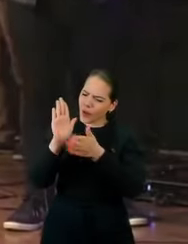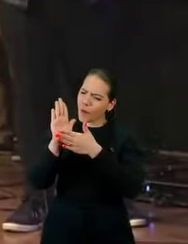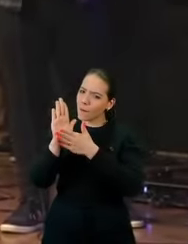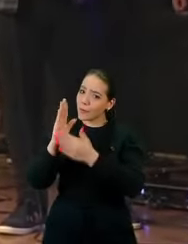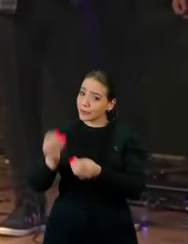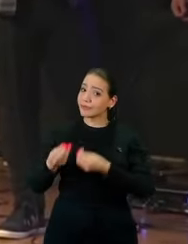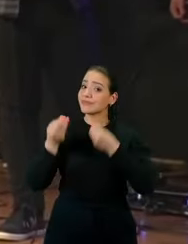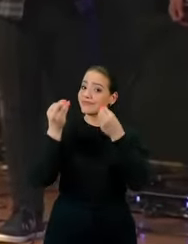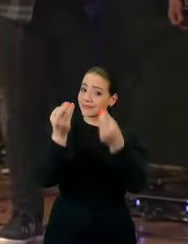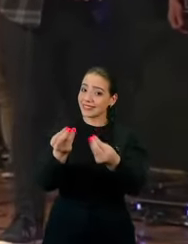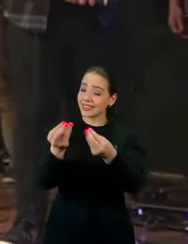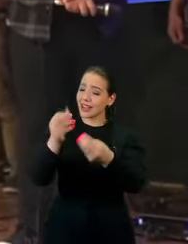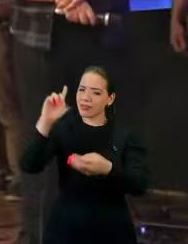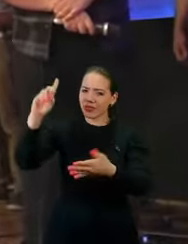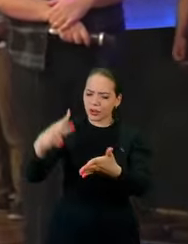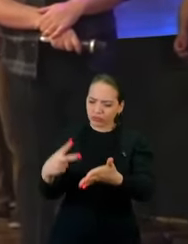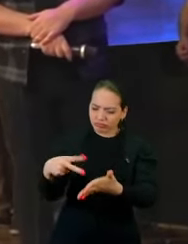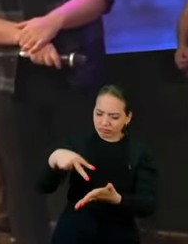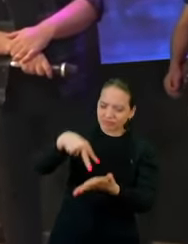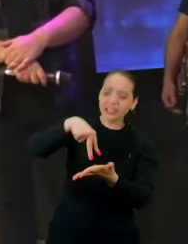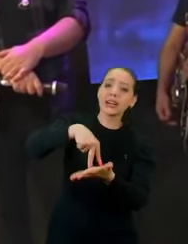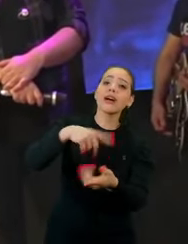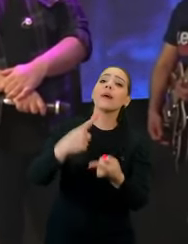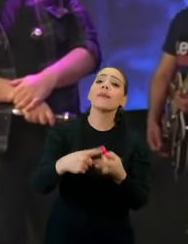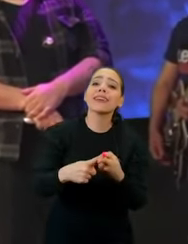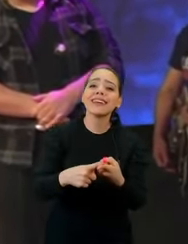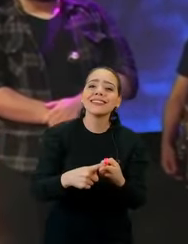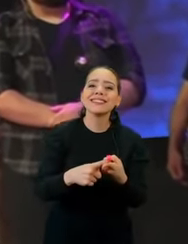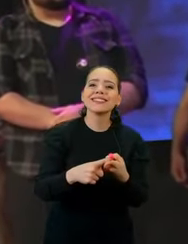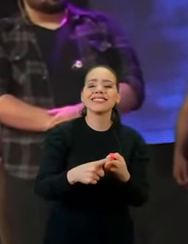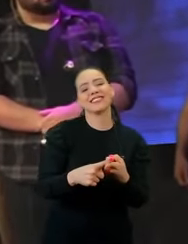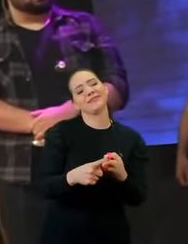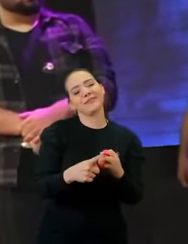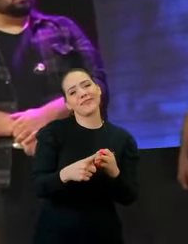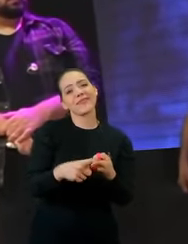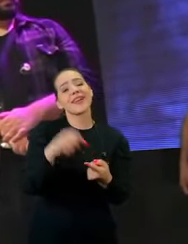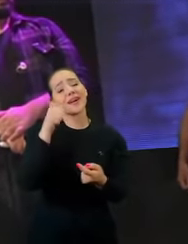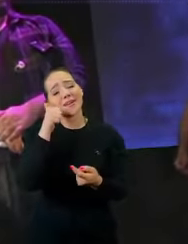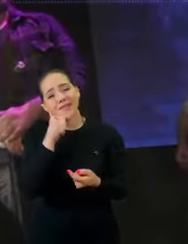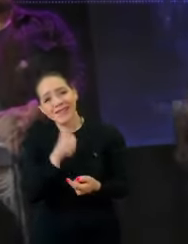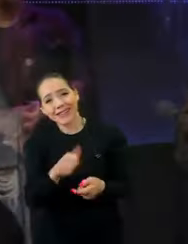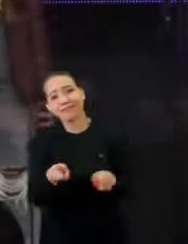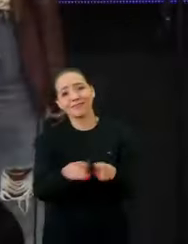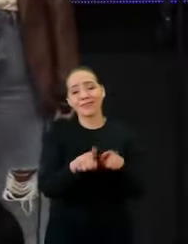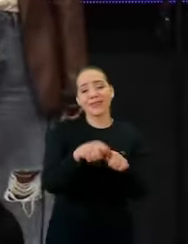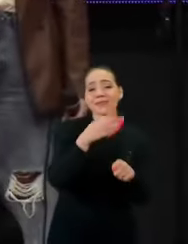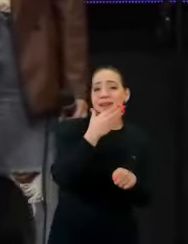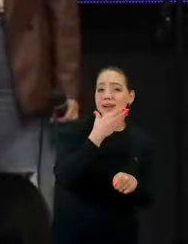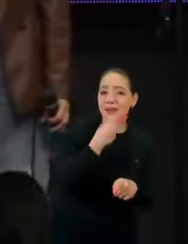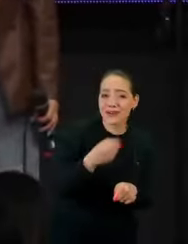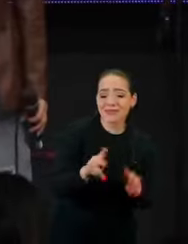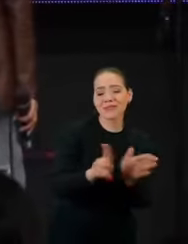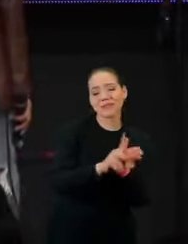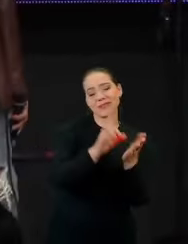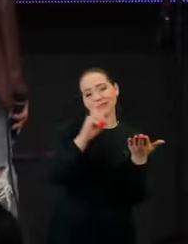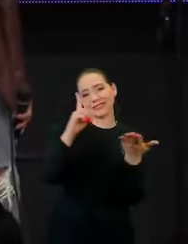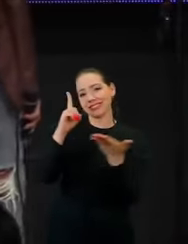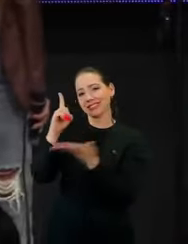levanta aquilo que é dEle. Só que muitos desses homens e mulheres acabam se perdendo no meio do